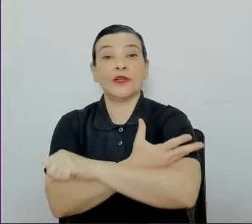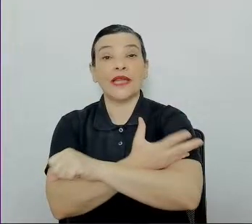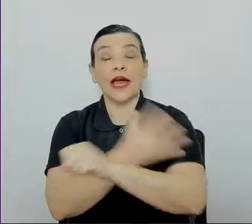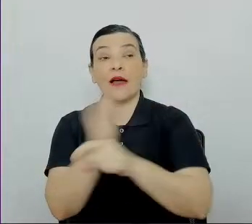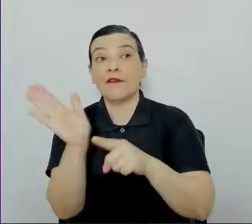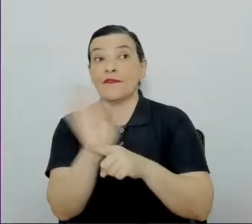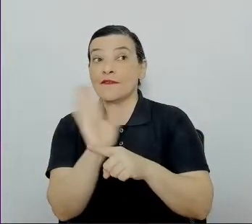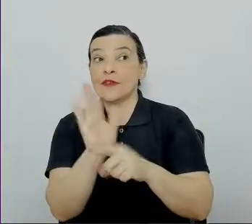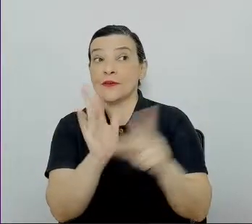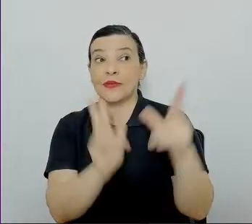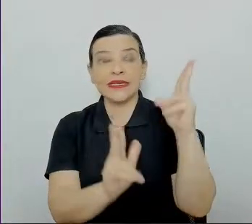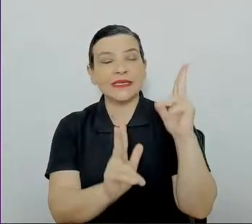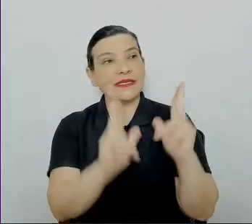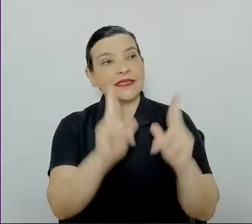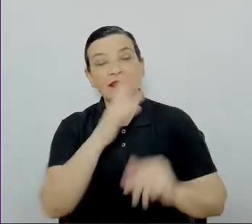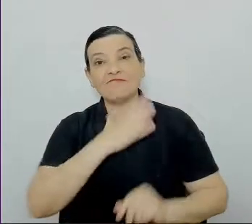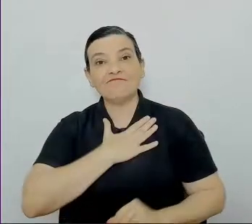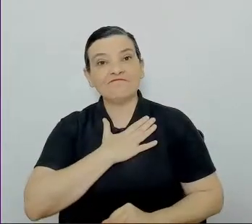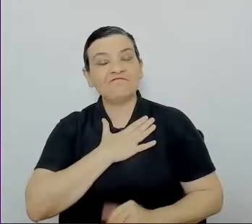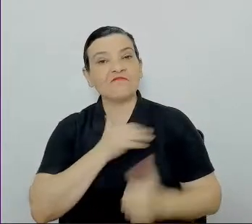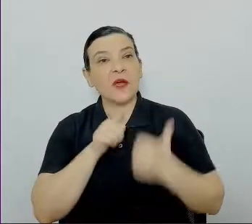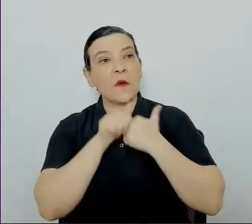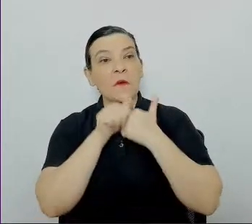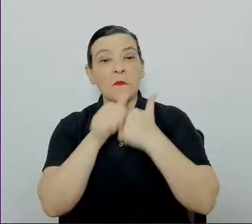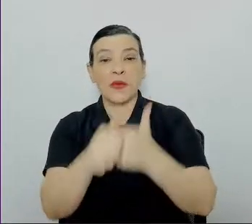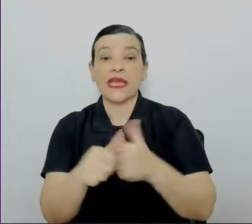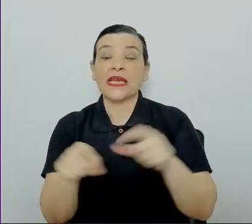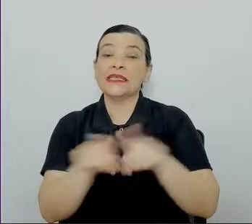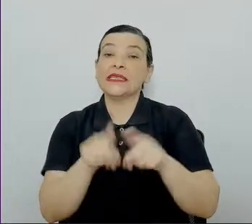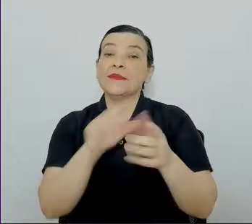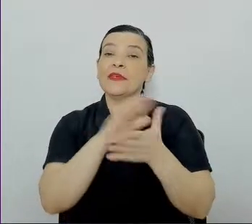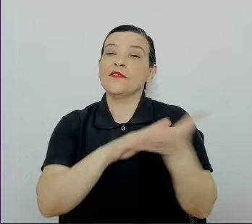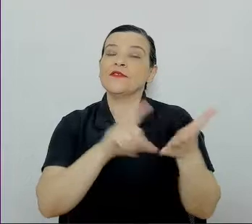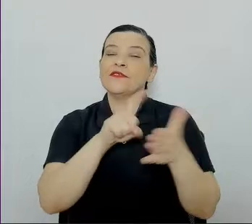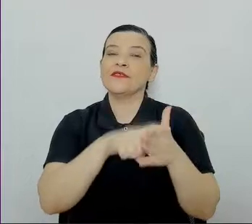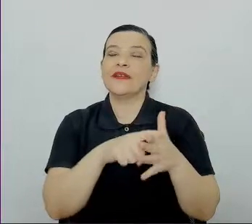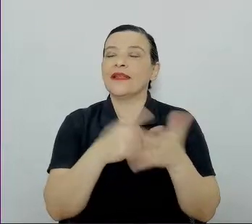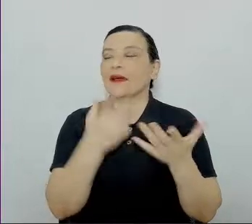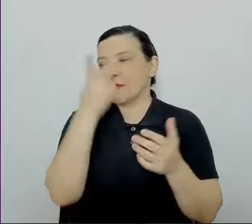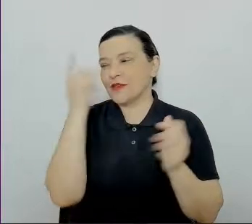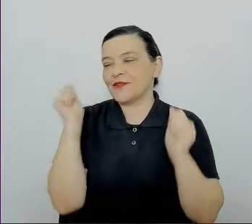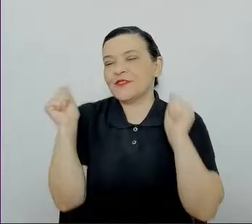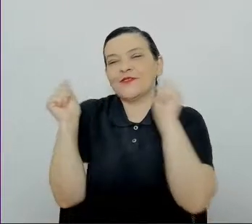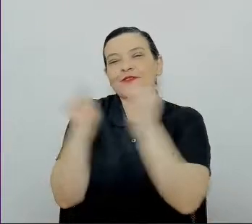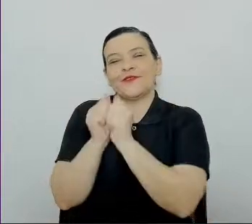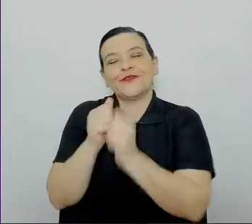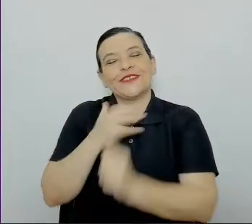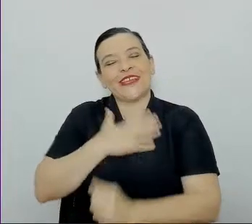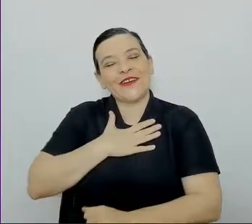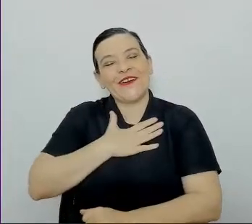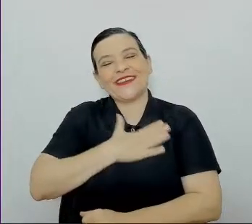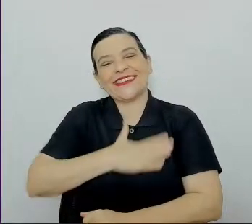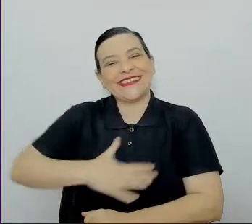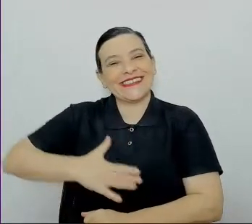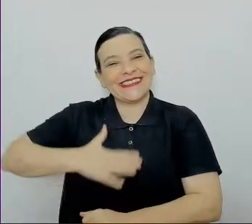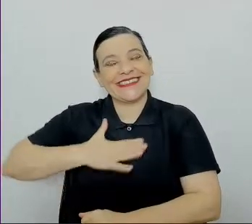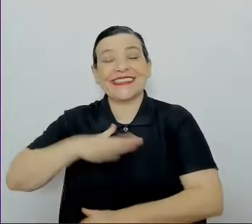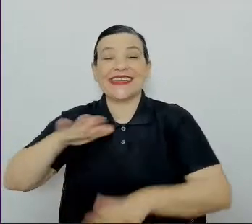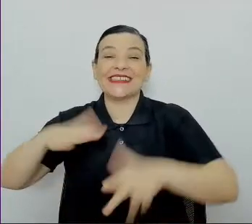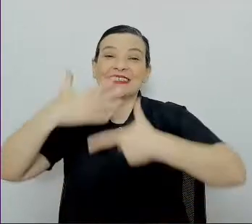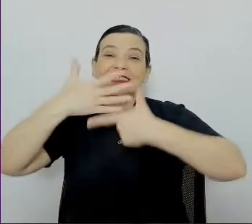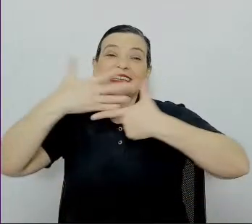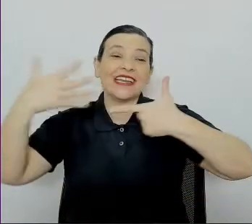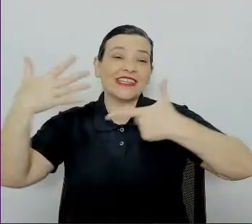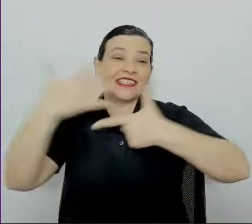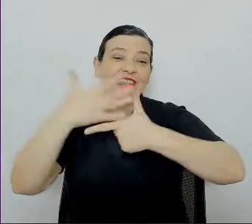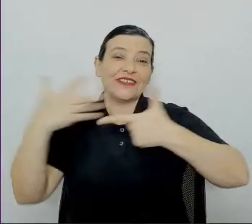façam sentido para o seu gosto, e o funcional é ter um momento de lazer com alguém que você goste. Muitas vezes a gente quer assistir o Netflix ou alguma coisa com alguém